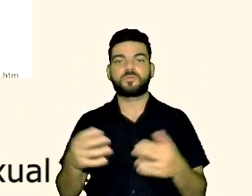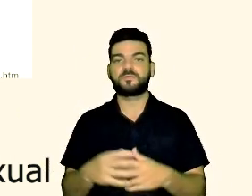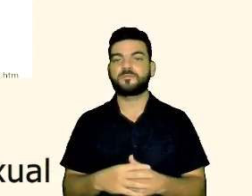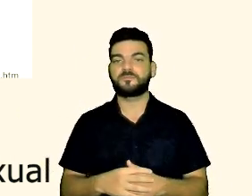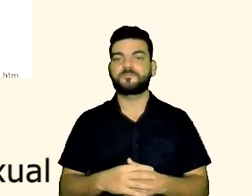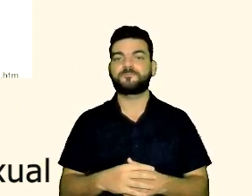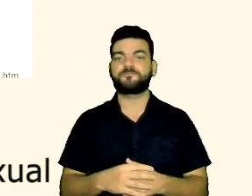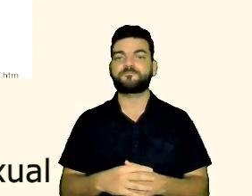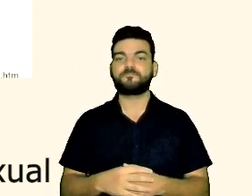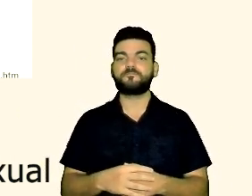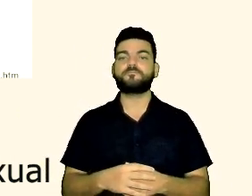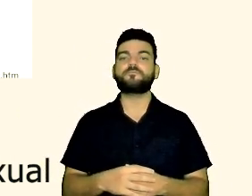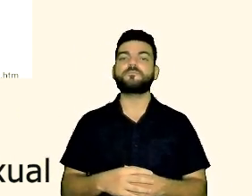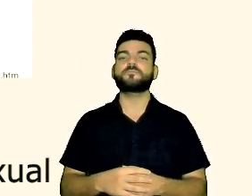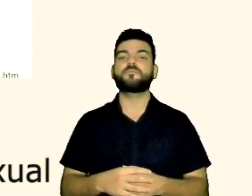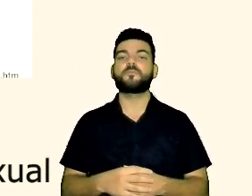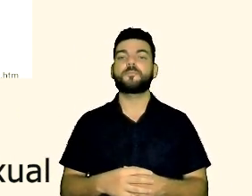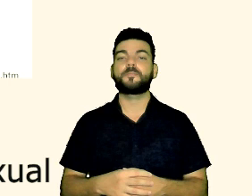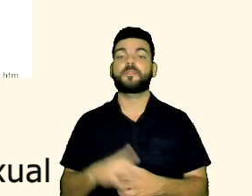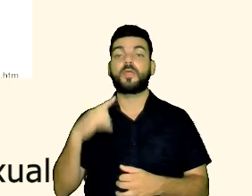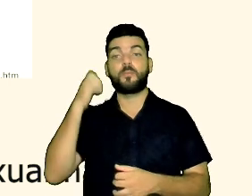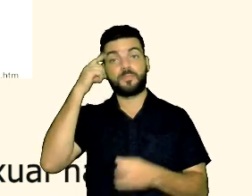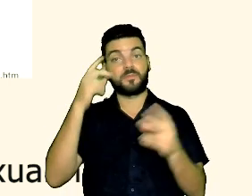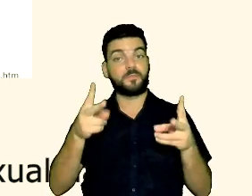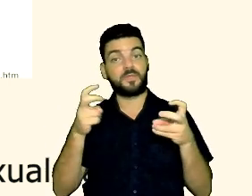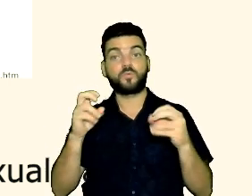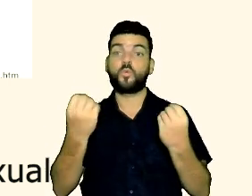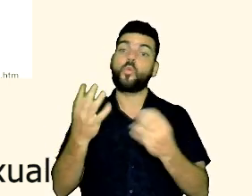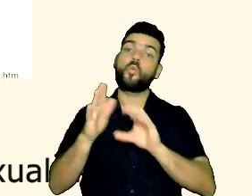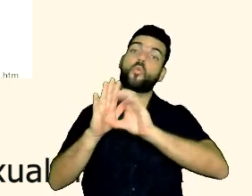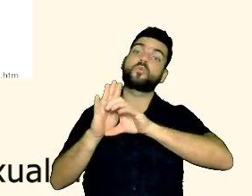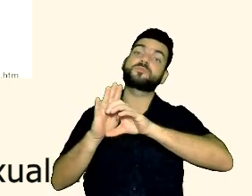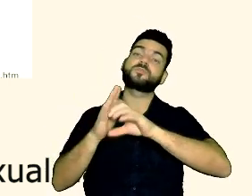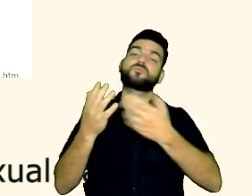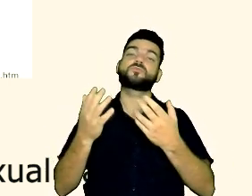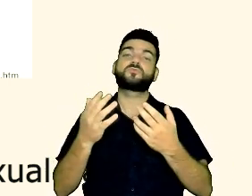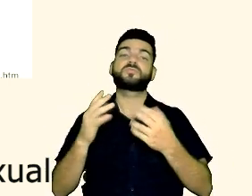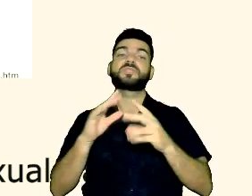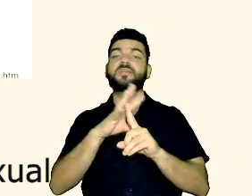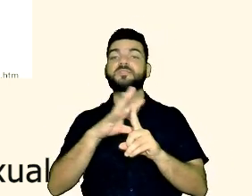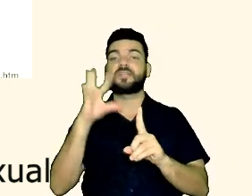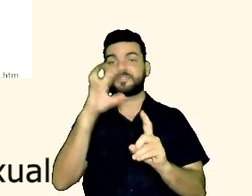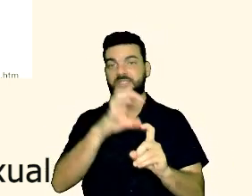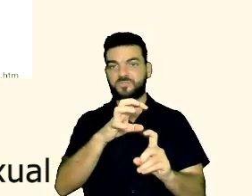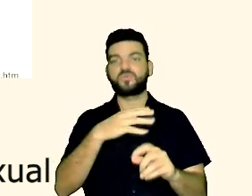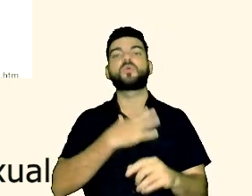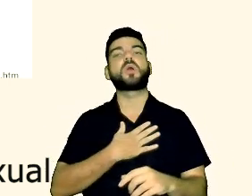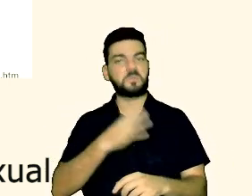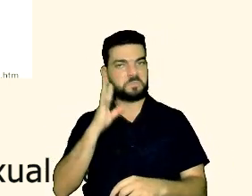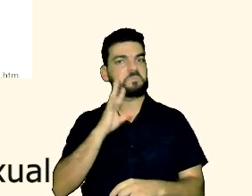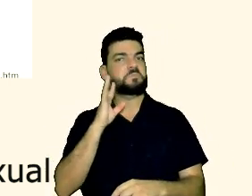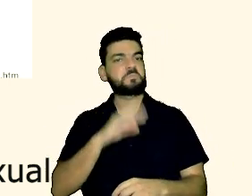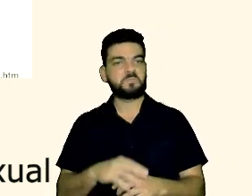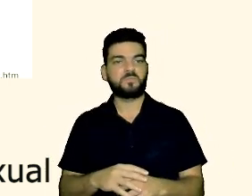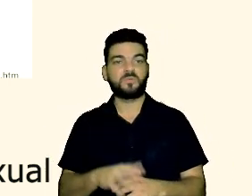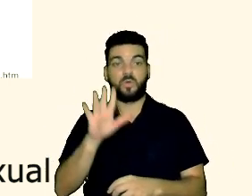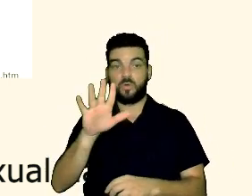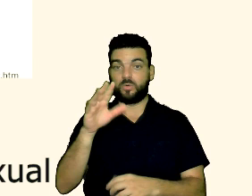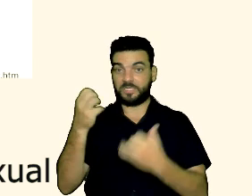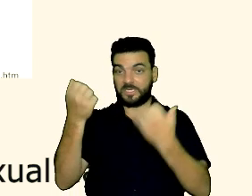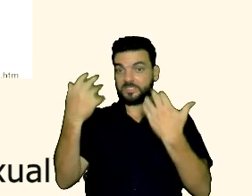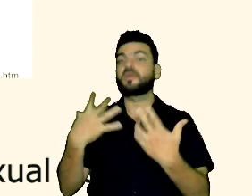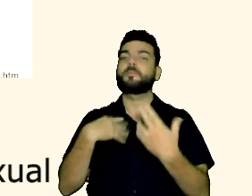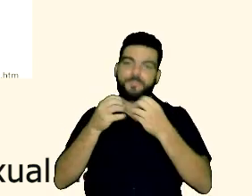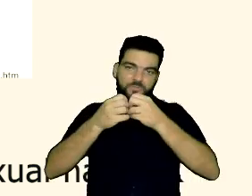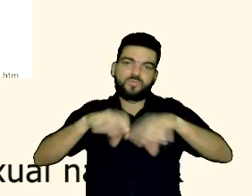de assédio, que eu achei bem interessante, à medida que, além de caracterizar um dano, classicamente a gente conhece o assédio